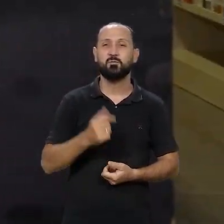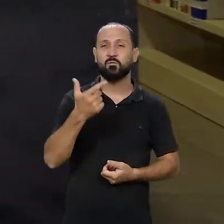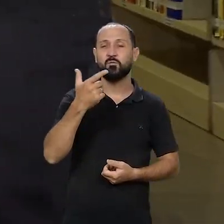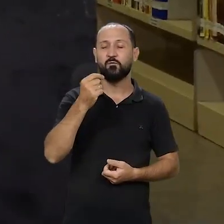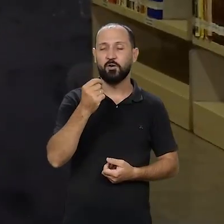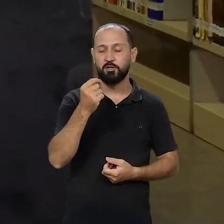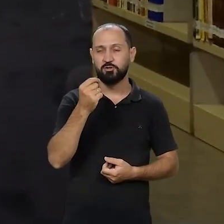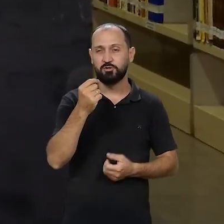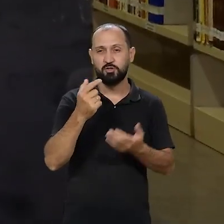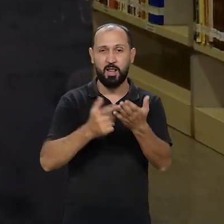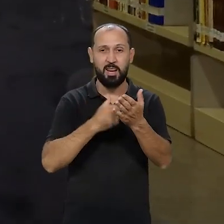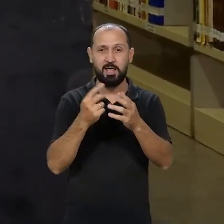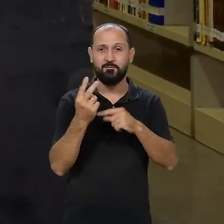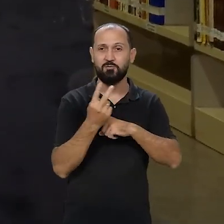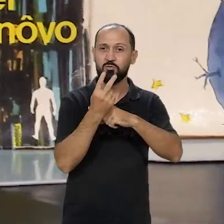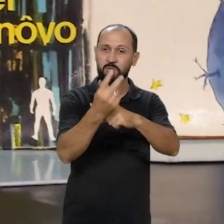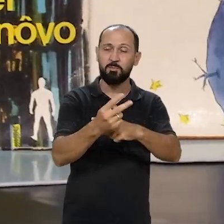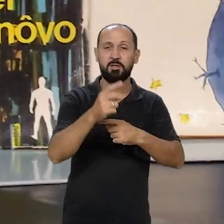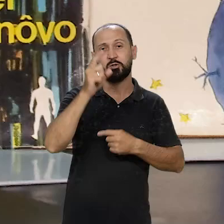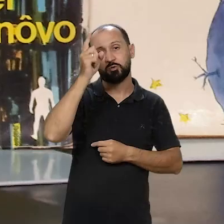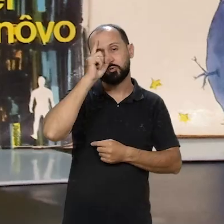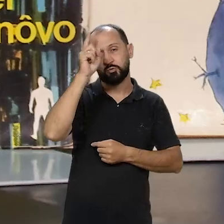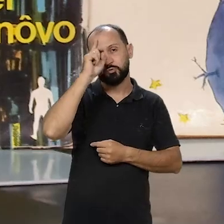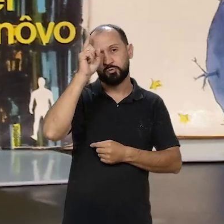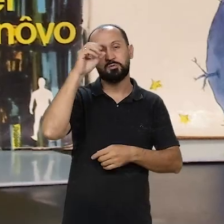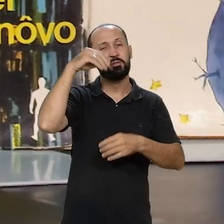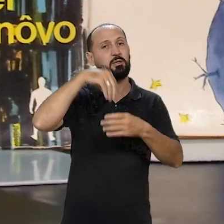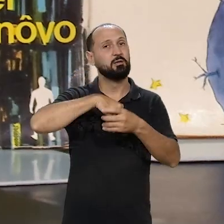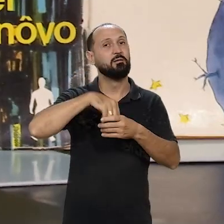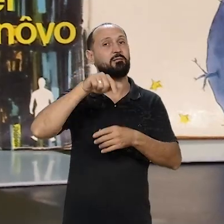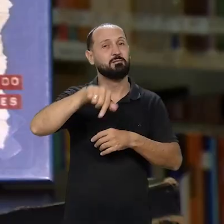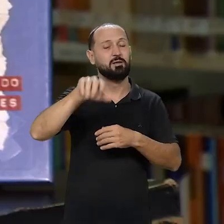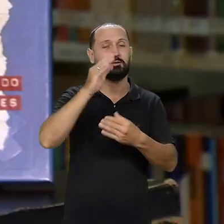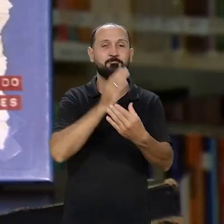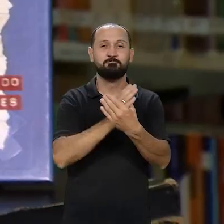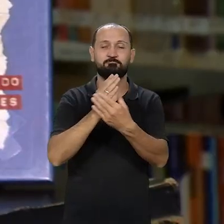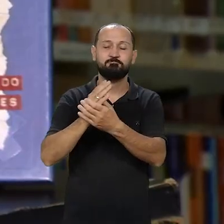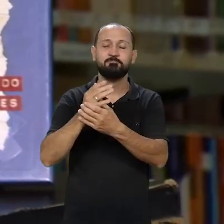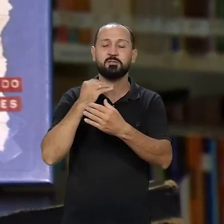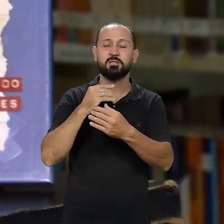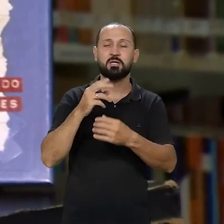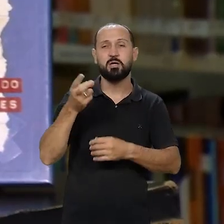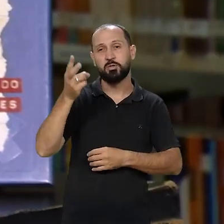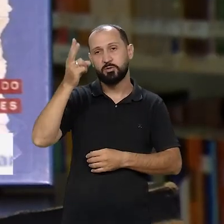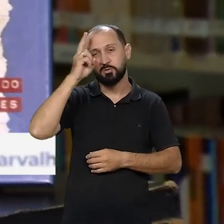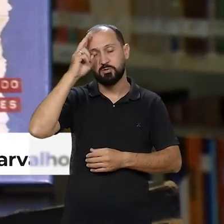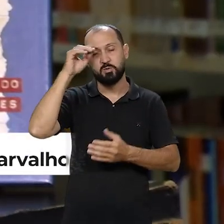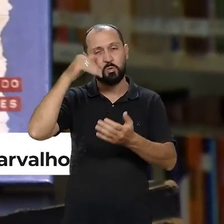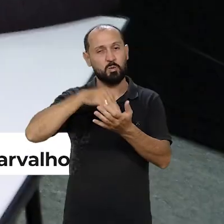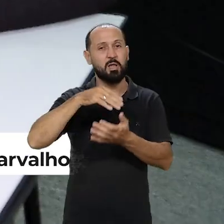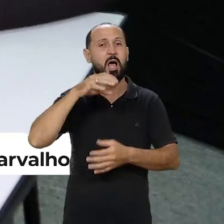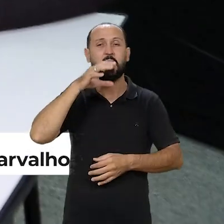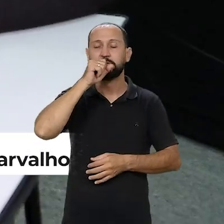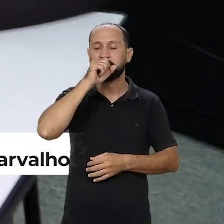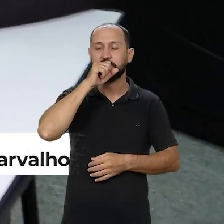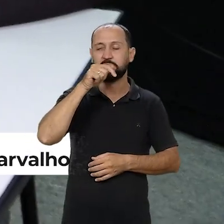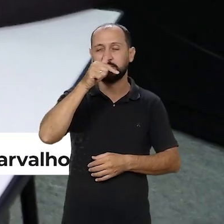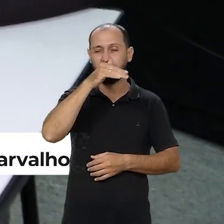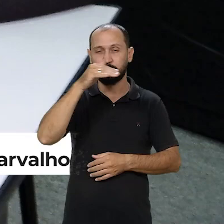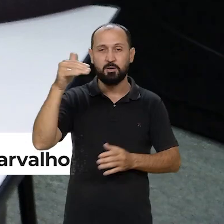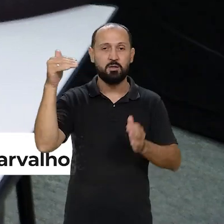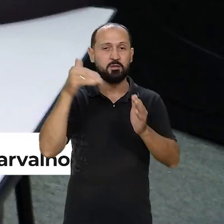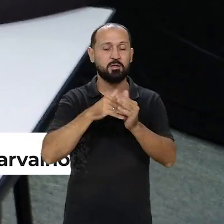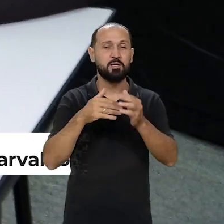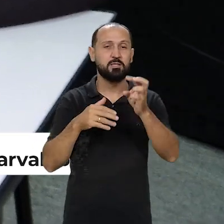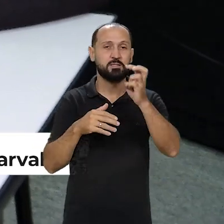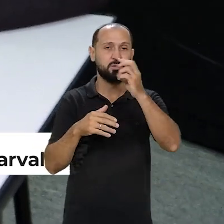Cerca de 20 livros são emprestados diariamente na Biblioteca Estadual Isaías Paim, que funciona de segunda a sábado, das 7h30